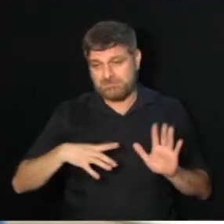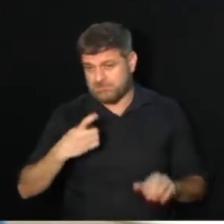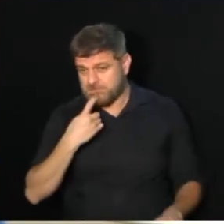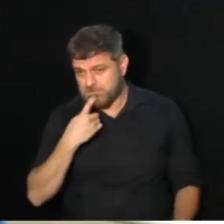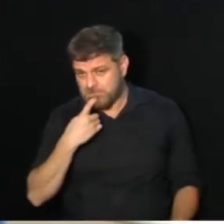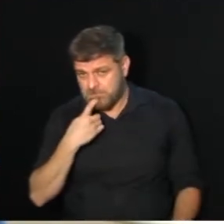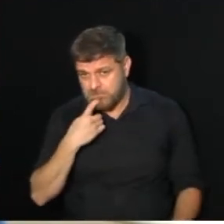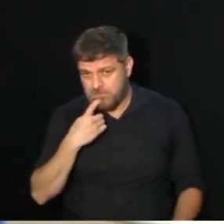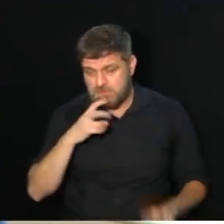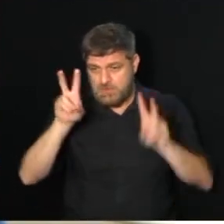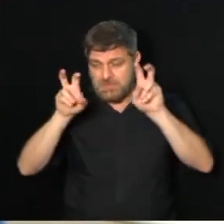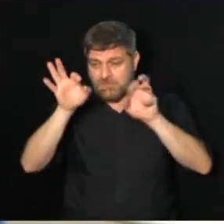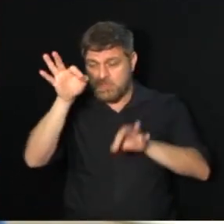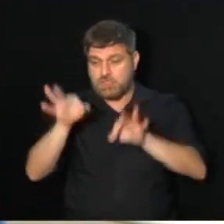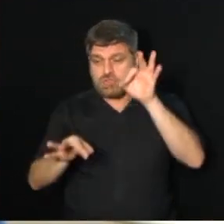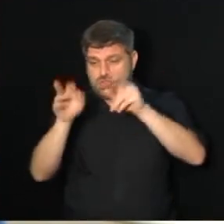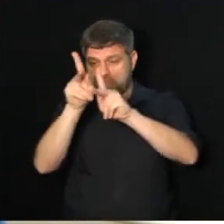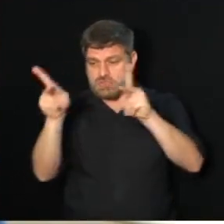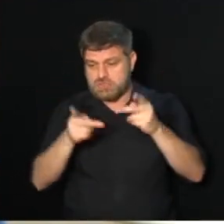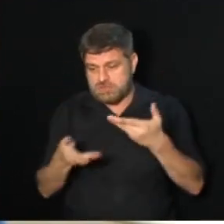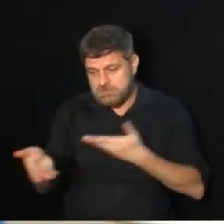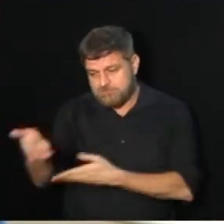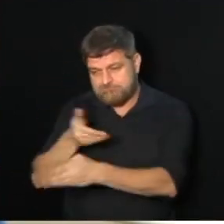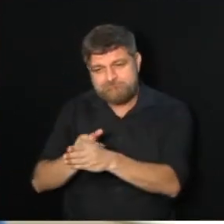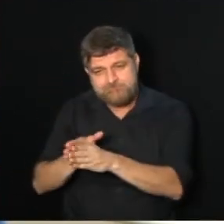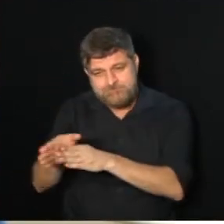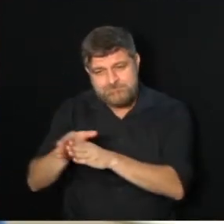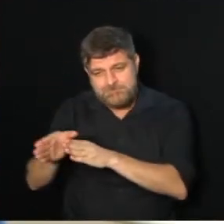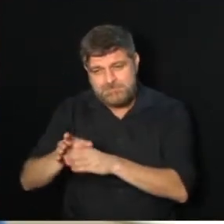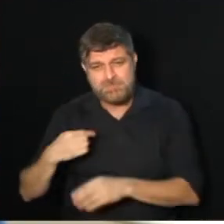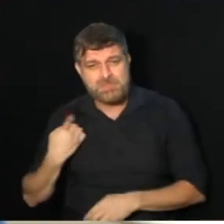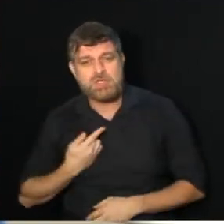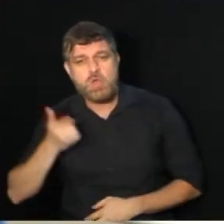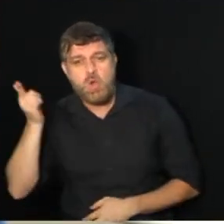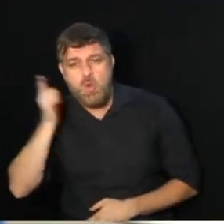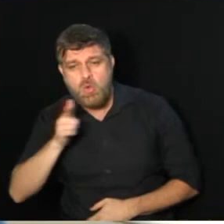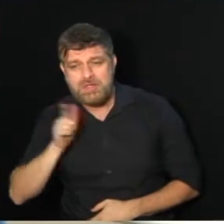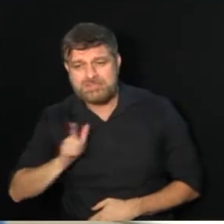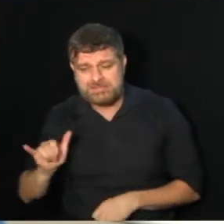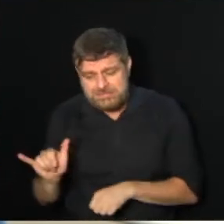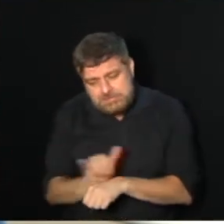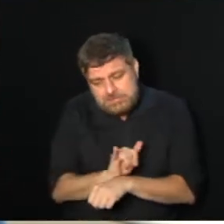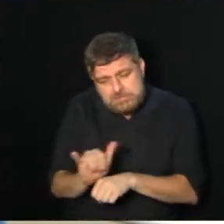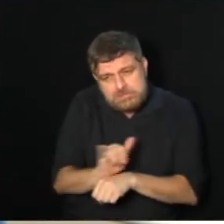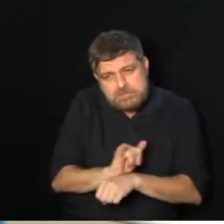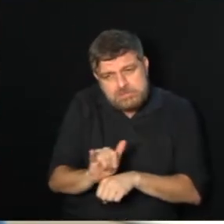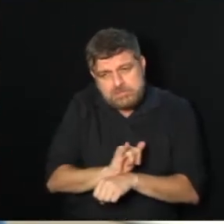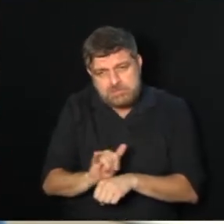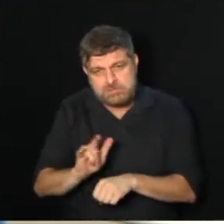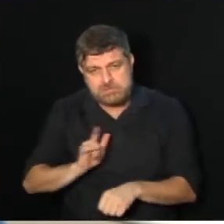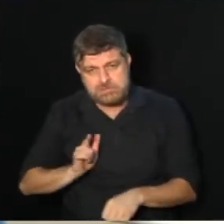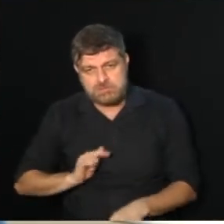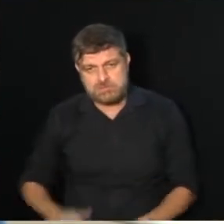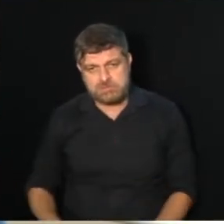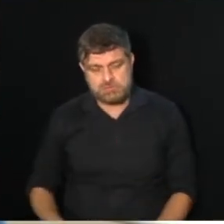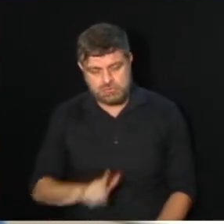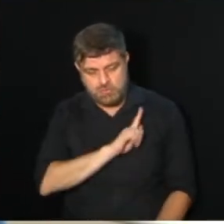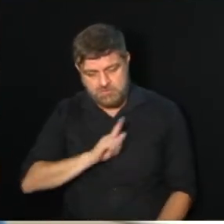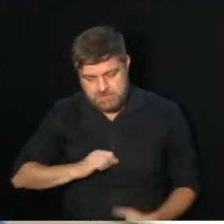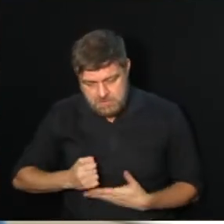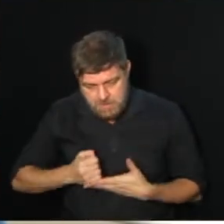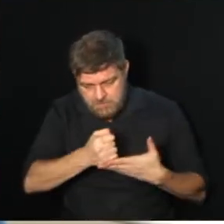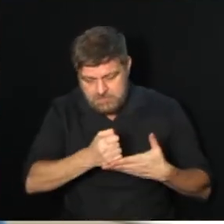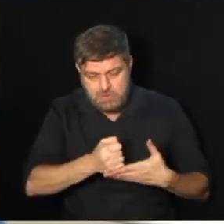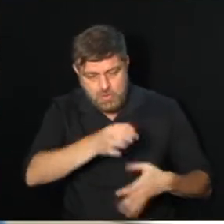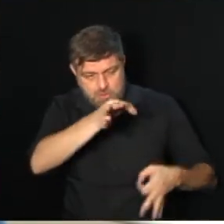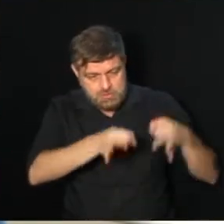chamada Justiça Restaurativa, permitindo com que nós possamos, através de alguns mecanismos, com o apoio do Estado, através do